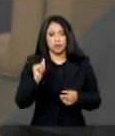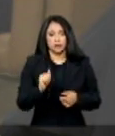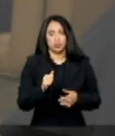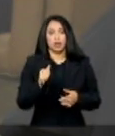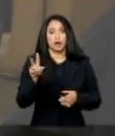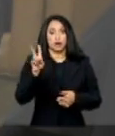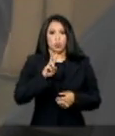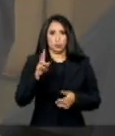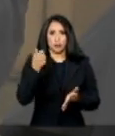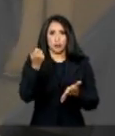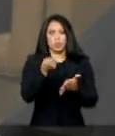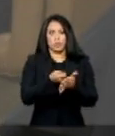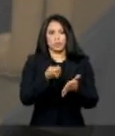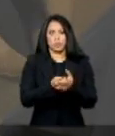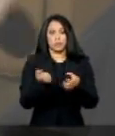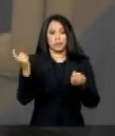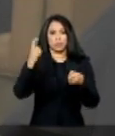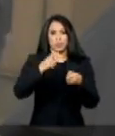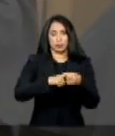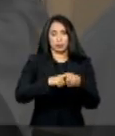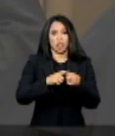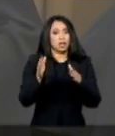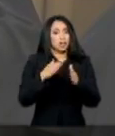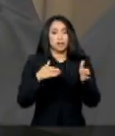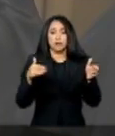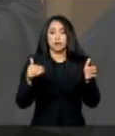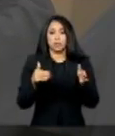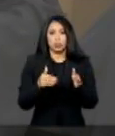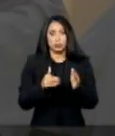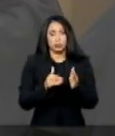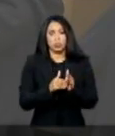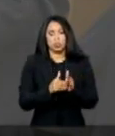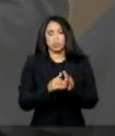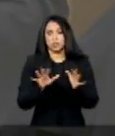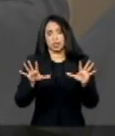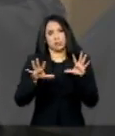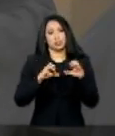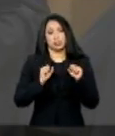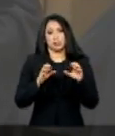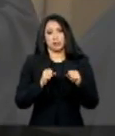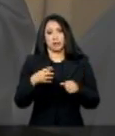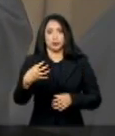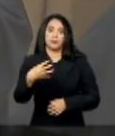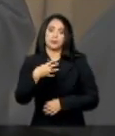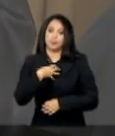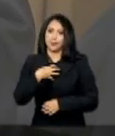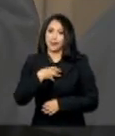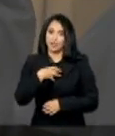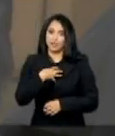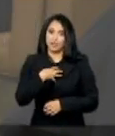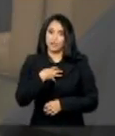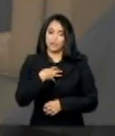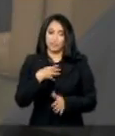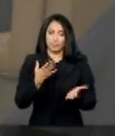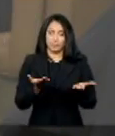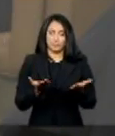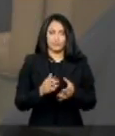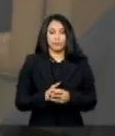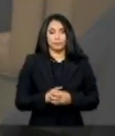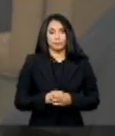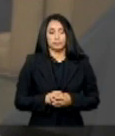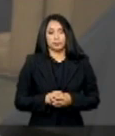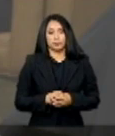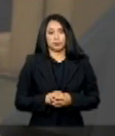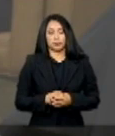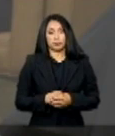taxa de ligação e religação beneficia todos aqui nessa sala baianos do caso porque ela justamente visando